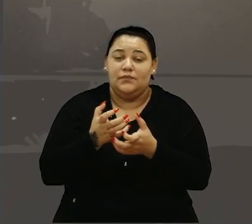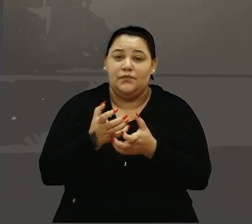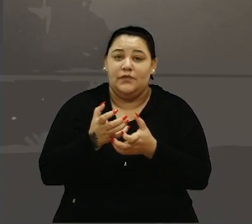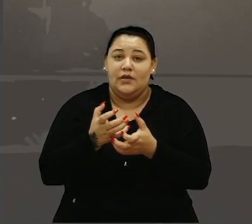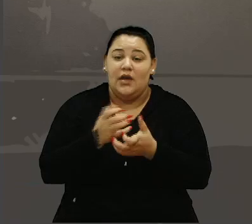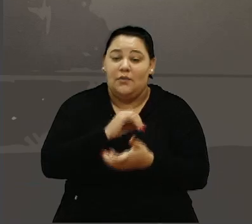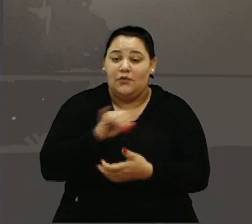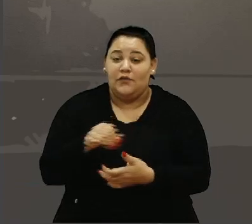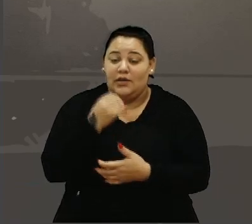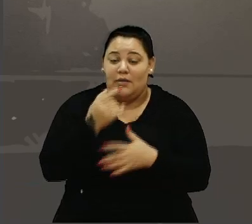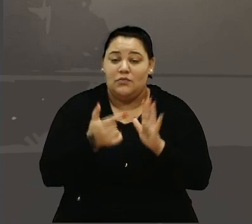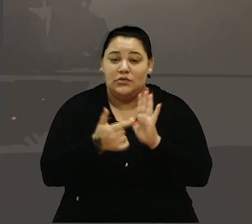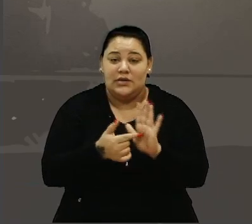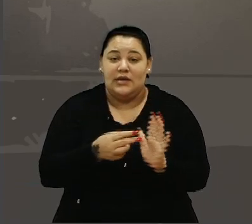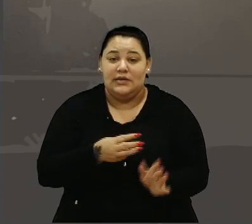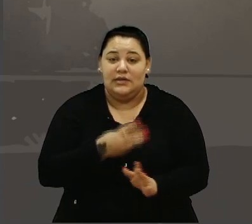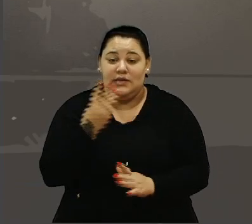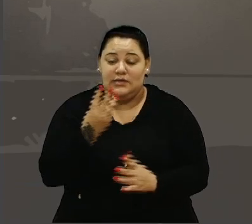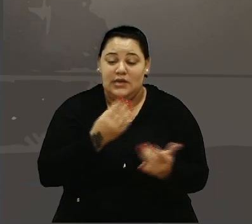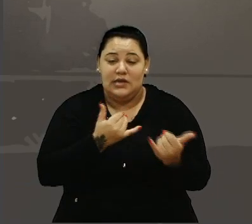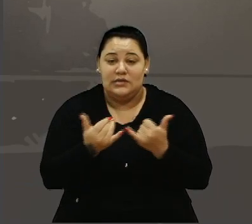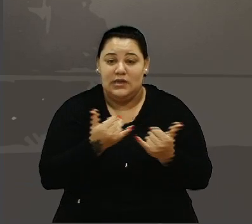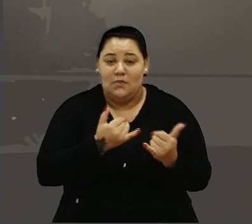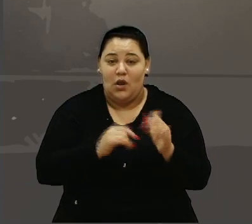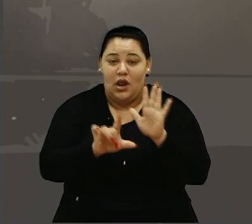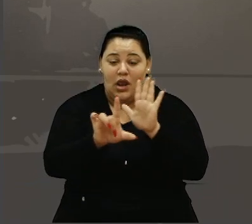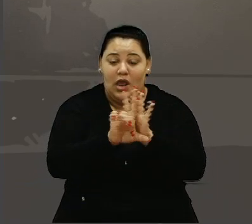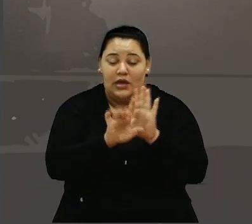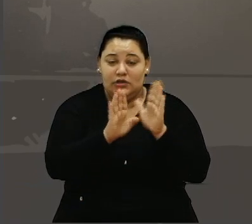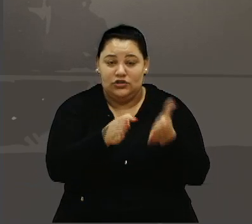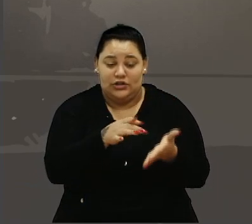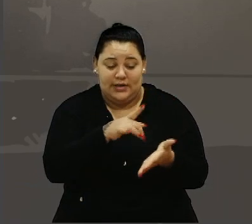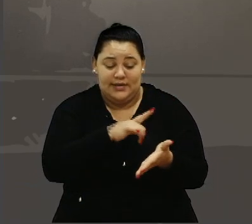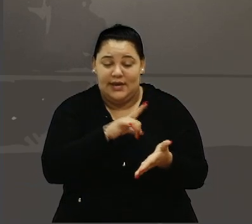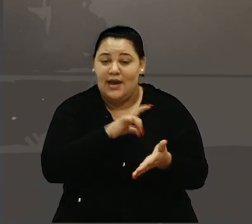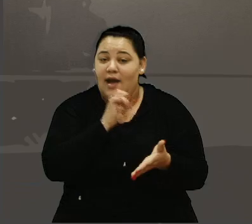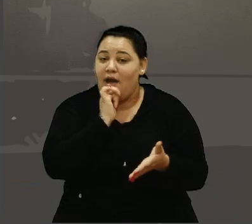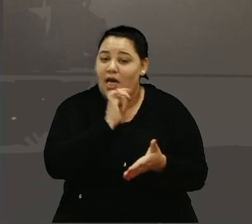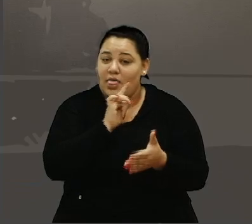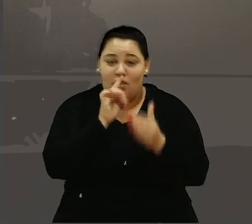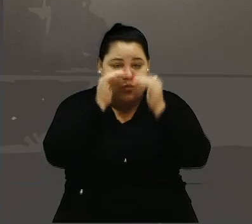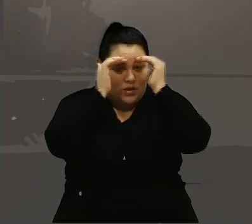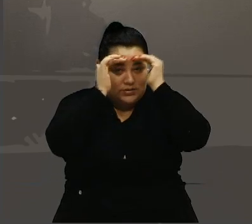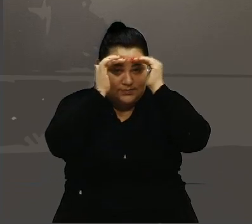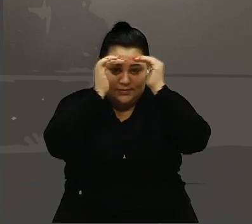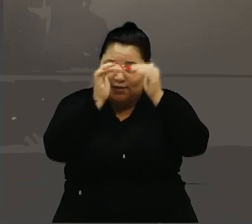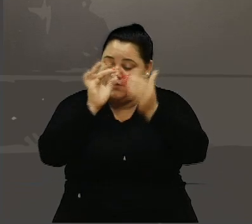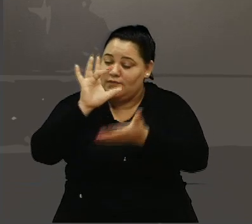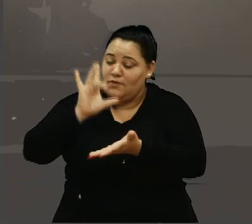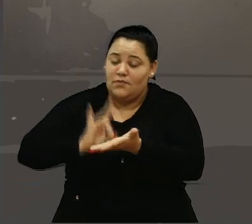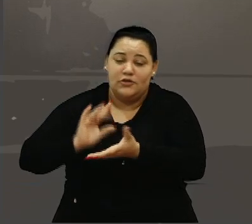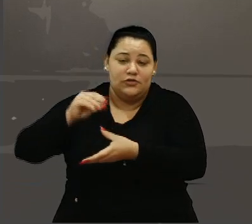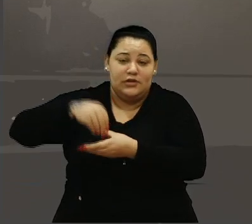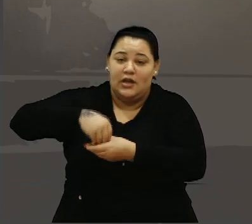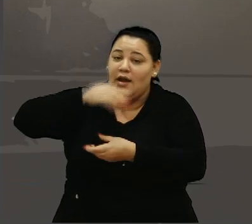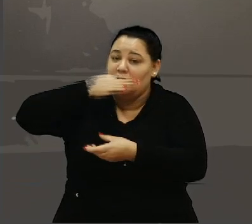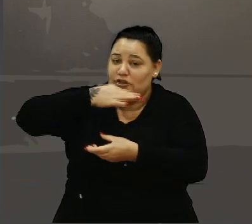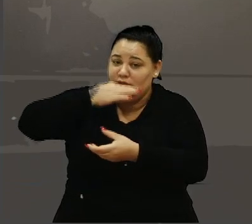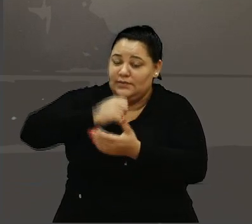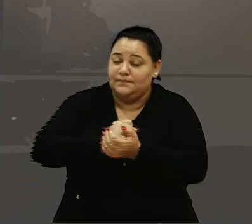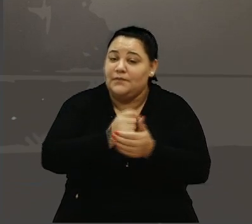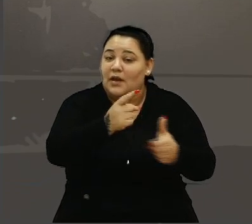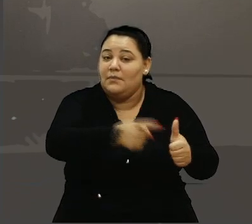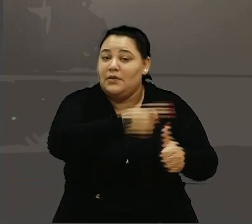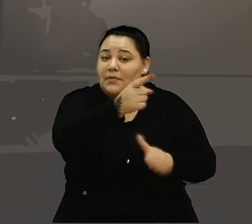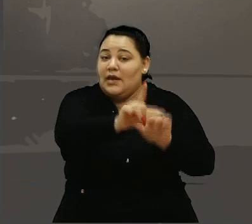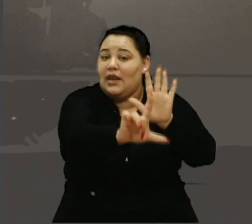de leis que a gente já tem e que não são cumpridas efetivamente aqui no nosso município. A primeira lei